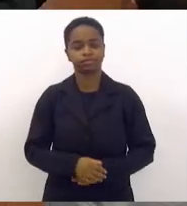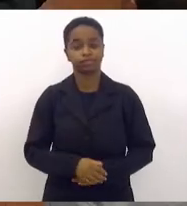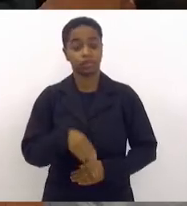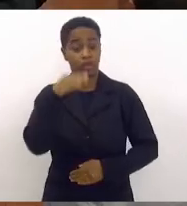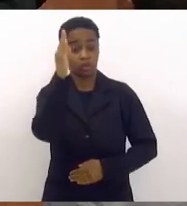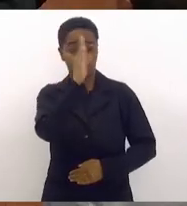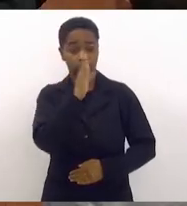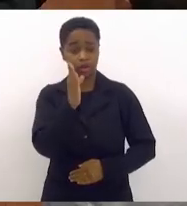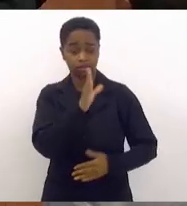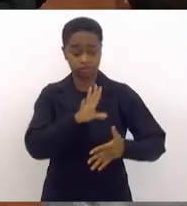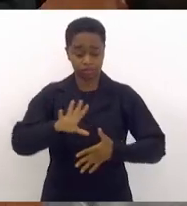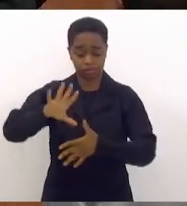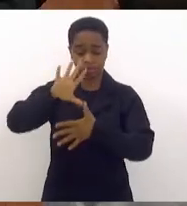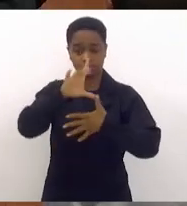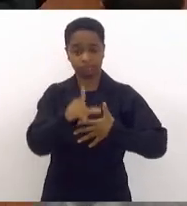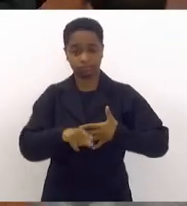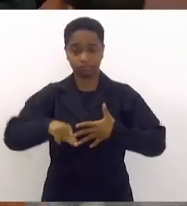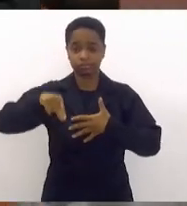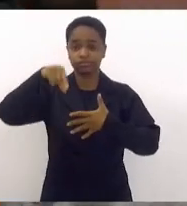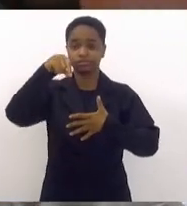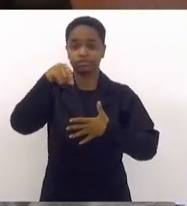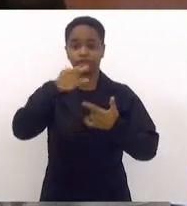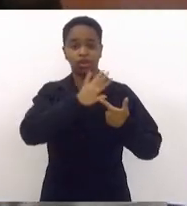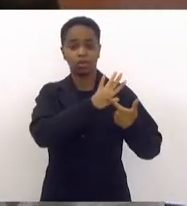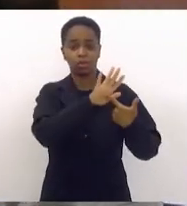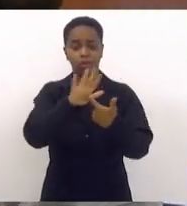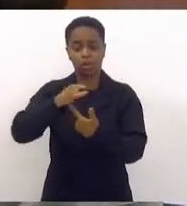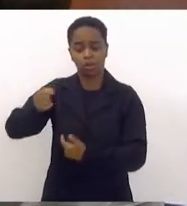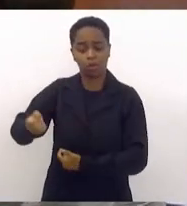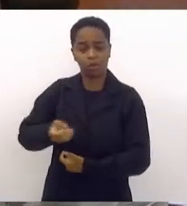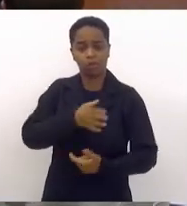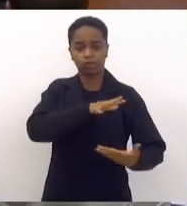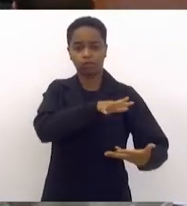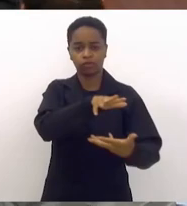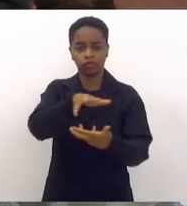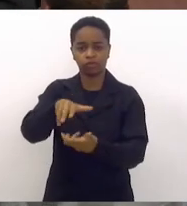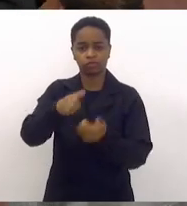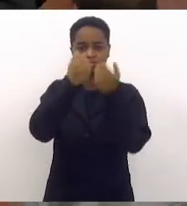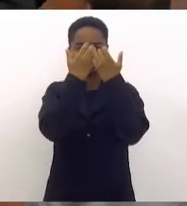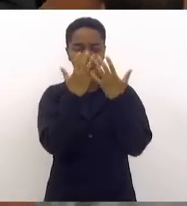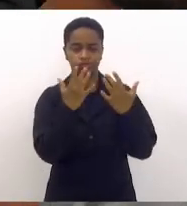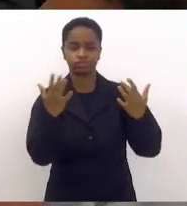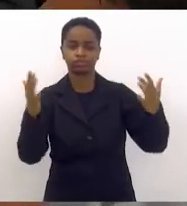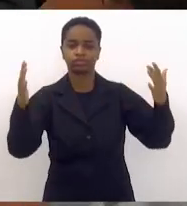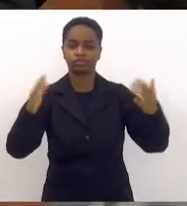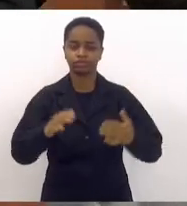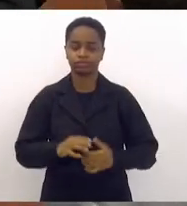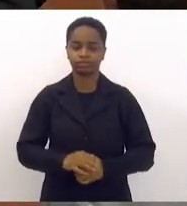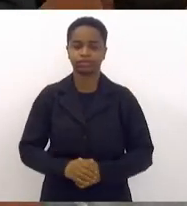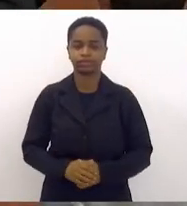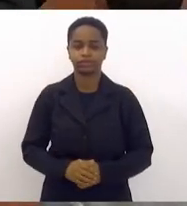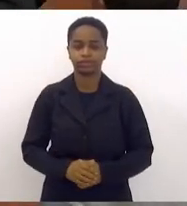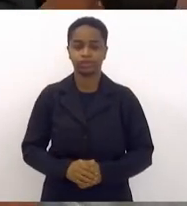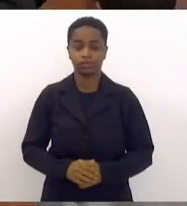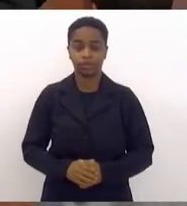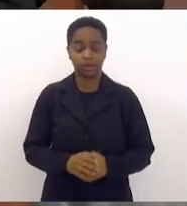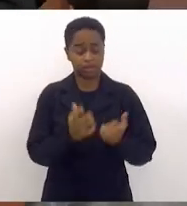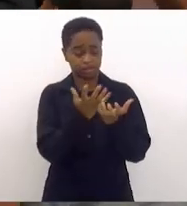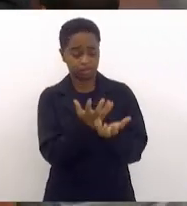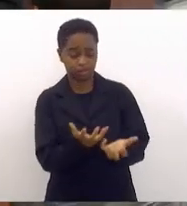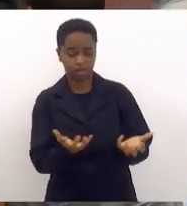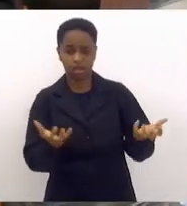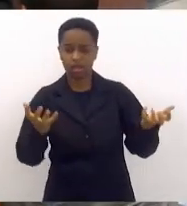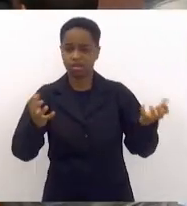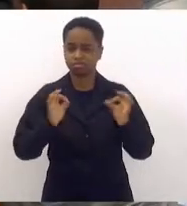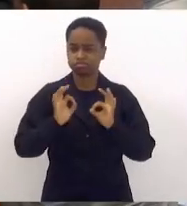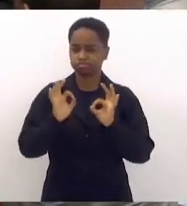fuguras obras Il farão da América iluminada sol do novo mundo do que a